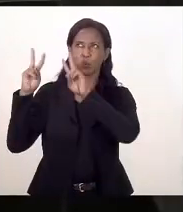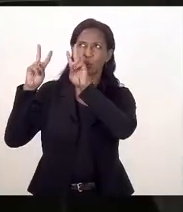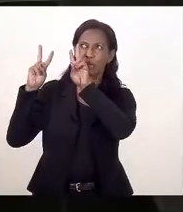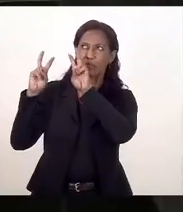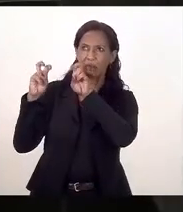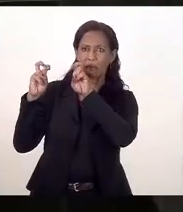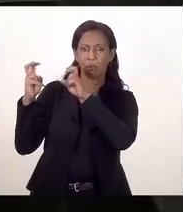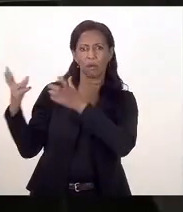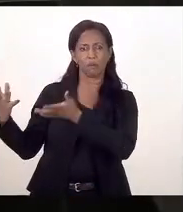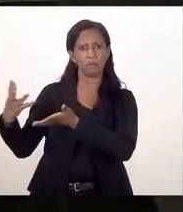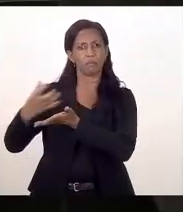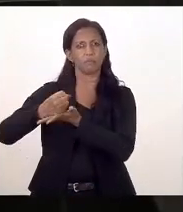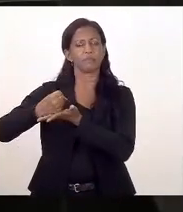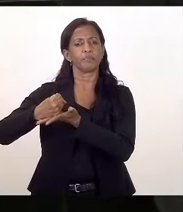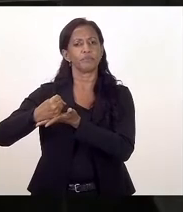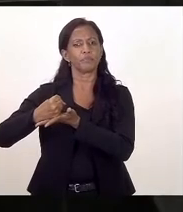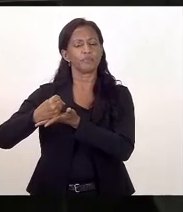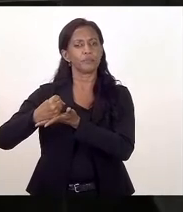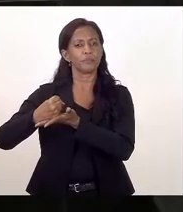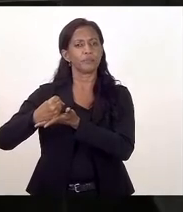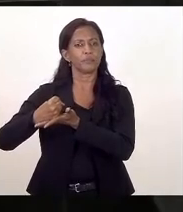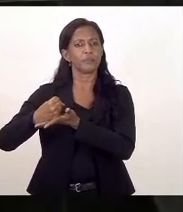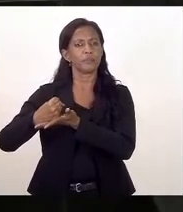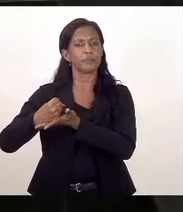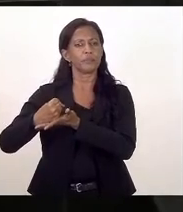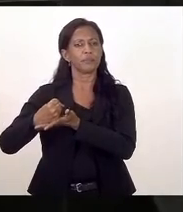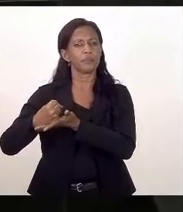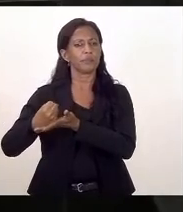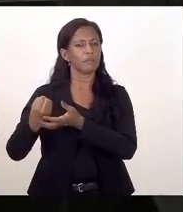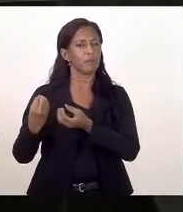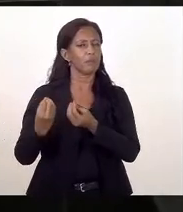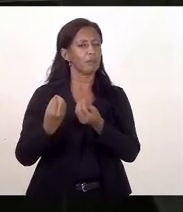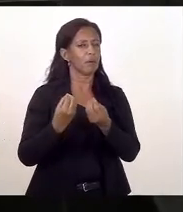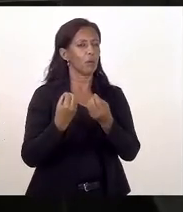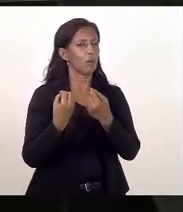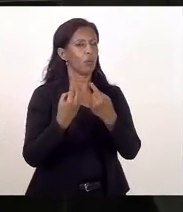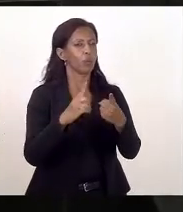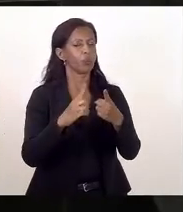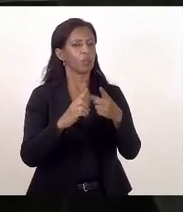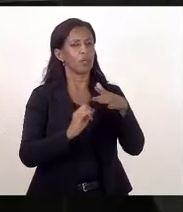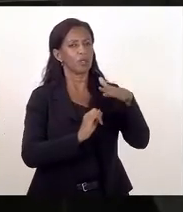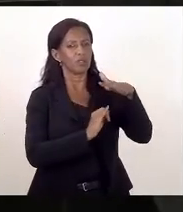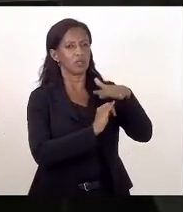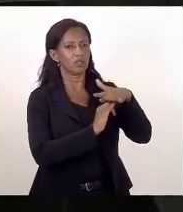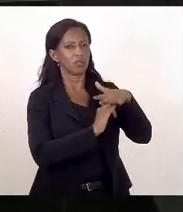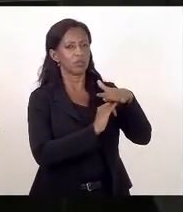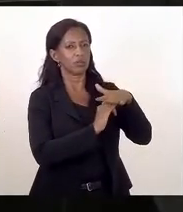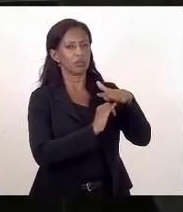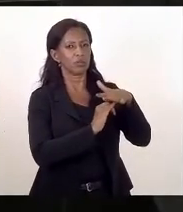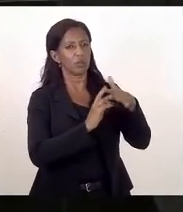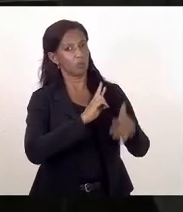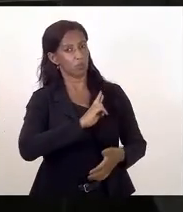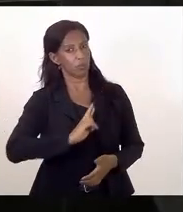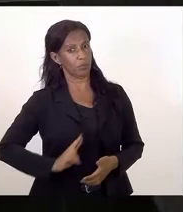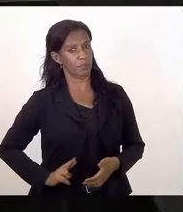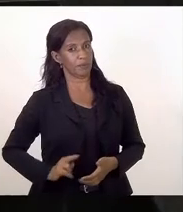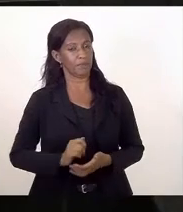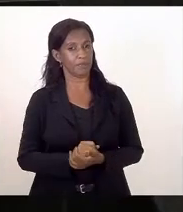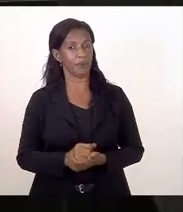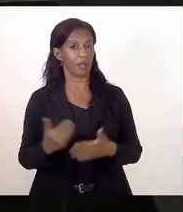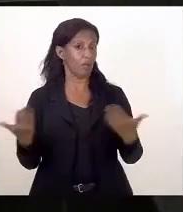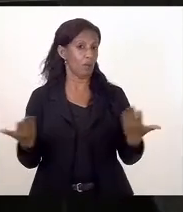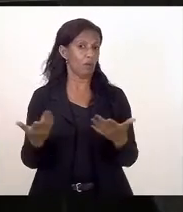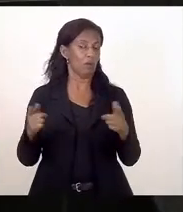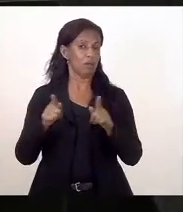para colocar em xeque as nossas instituições republicanas. Agora